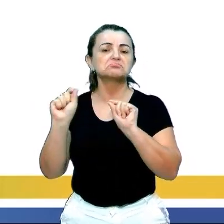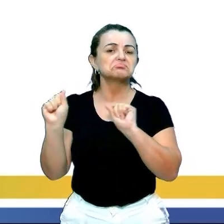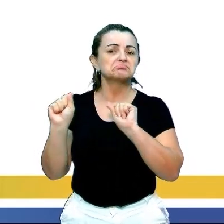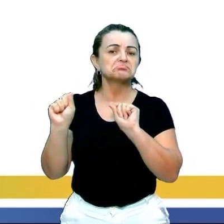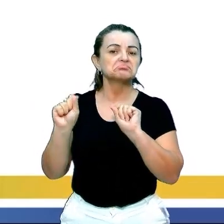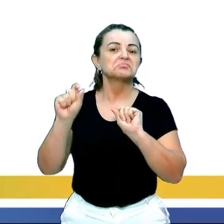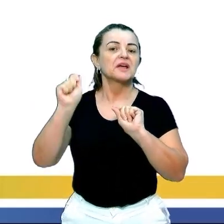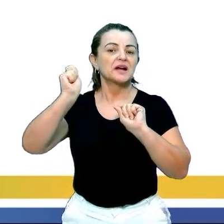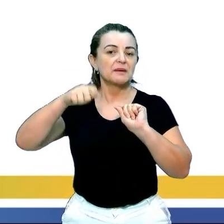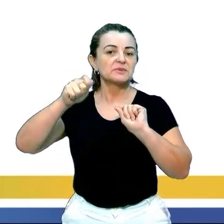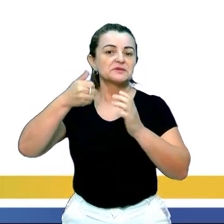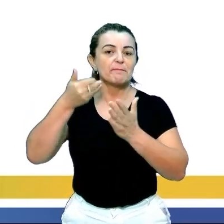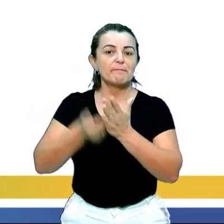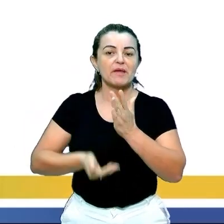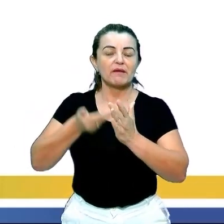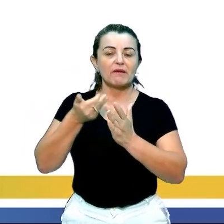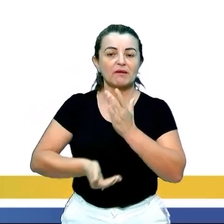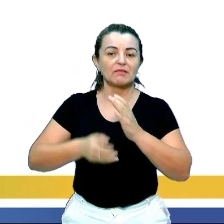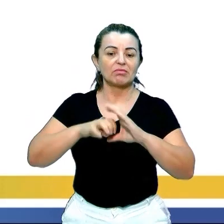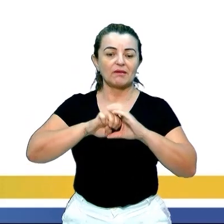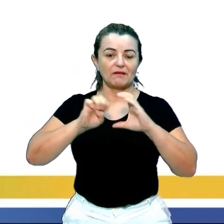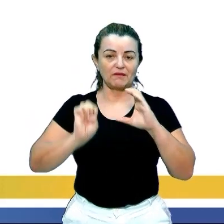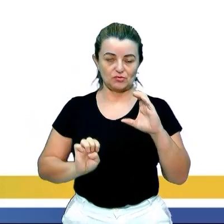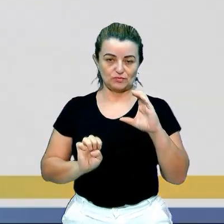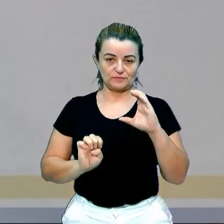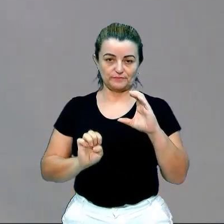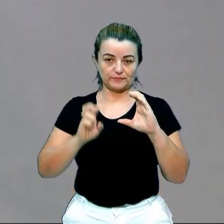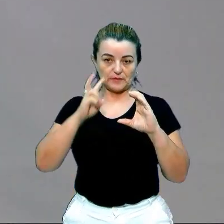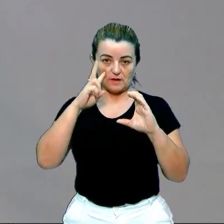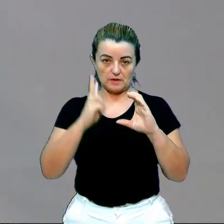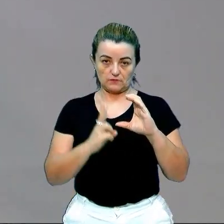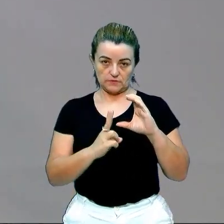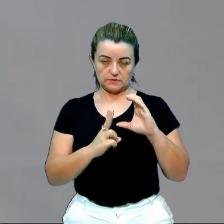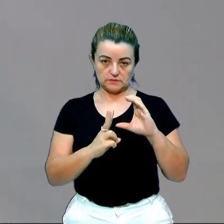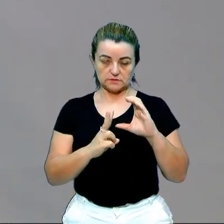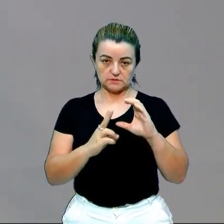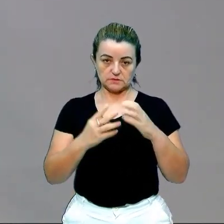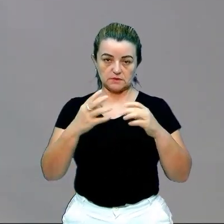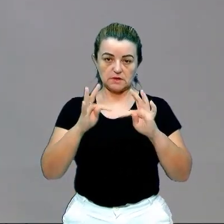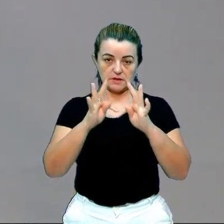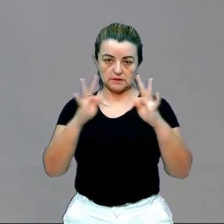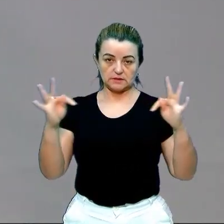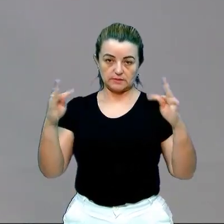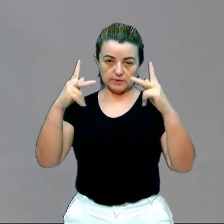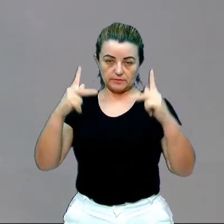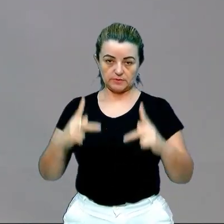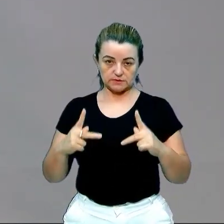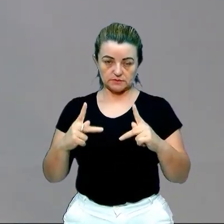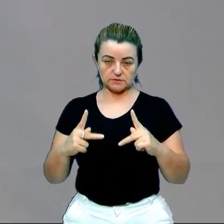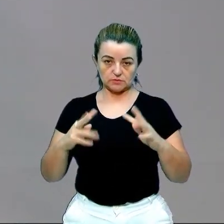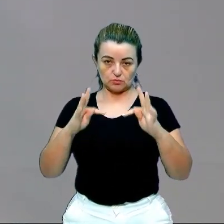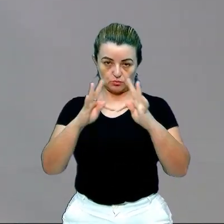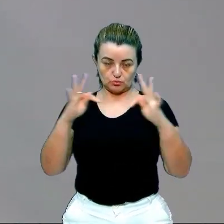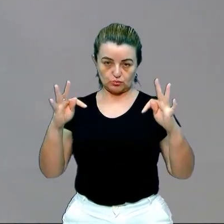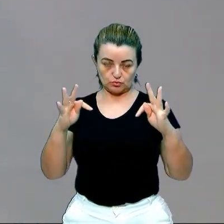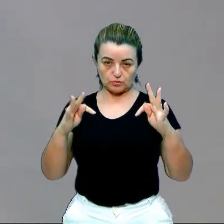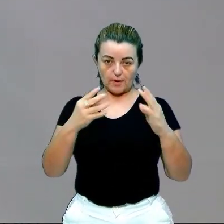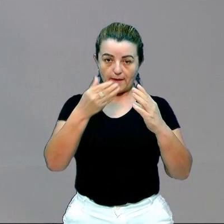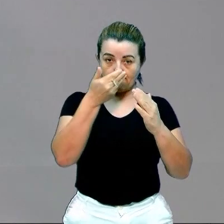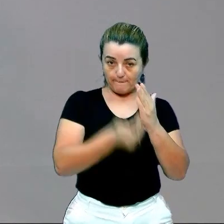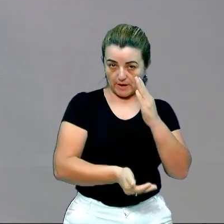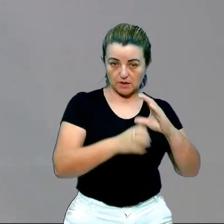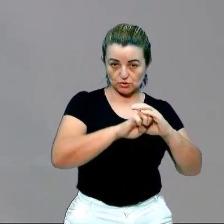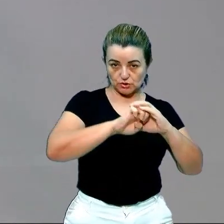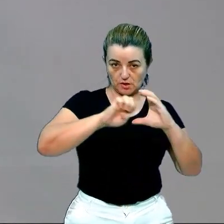perder elétrons. Então, assim, ó, se você for observar, na tabela periódica, uma parte dos átomos perdem